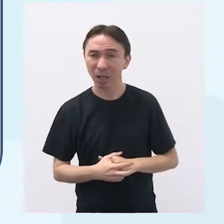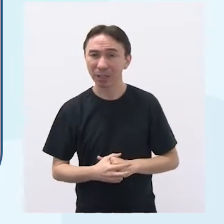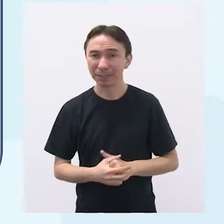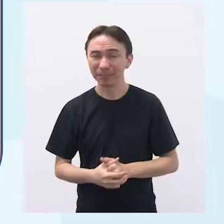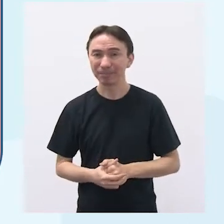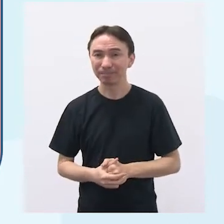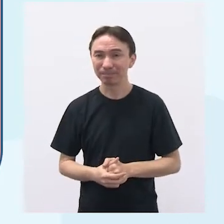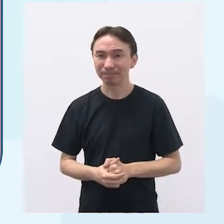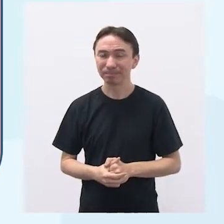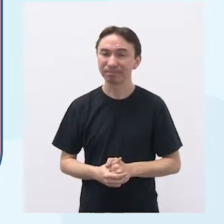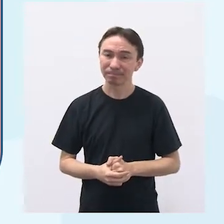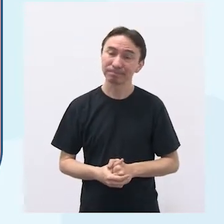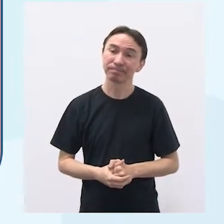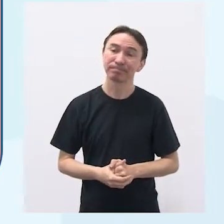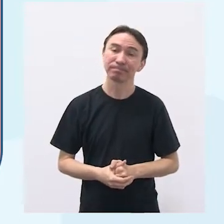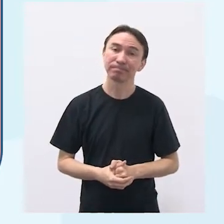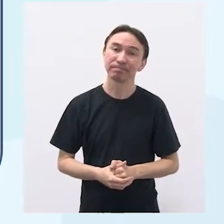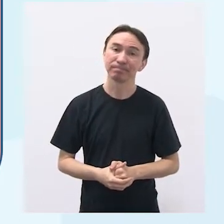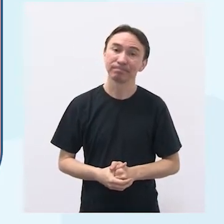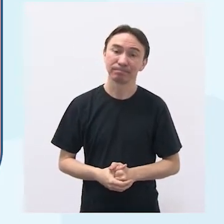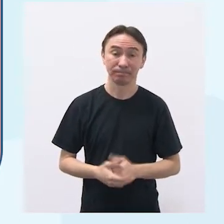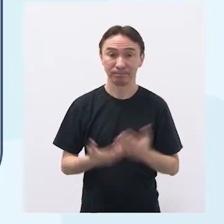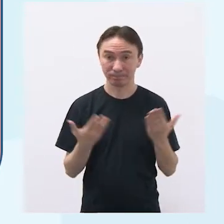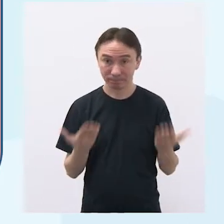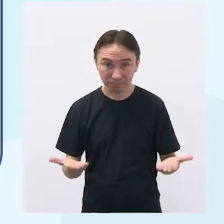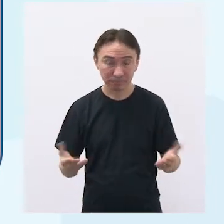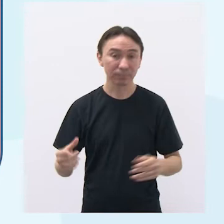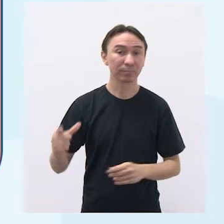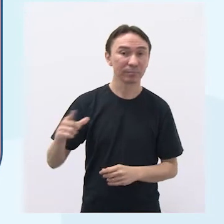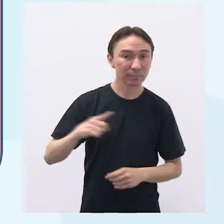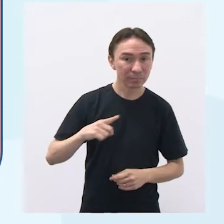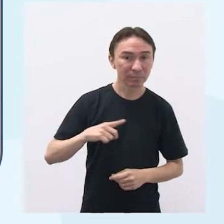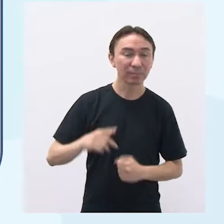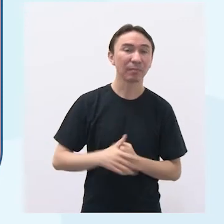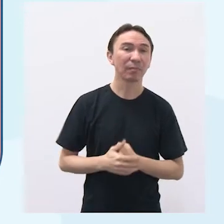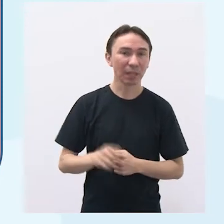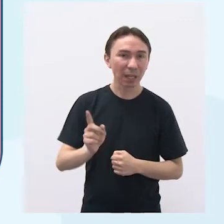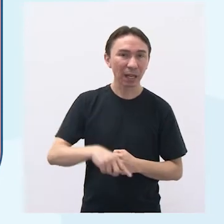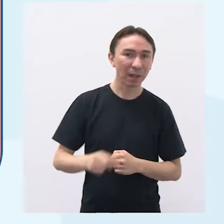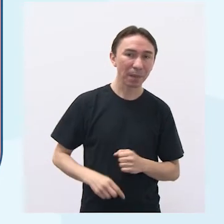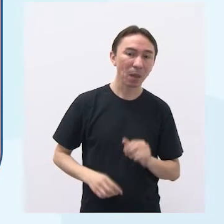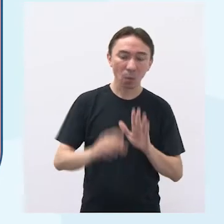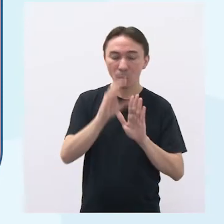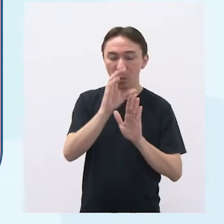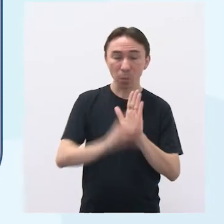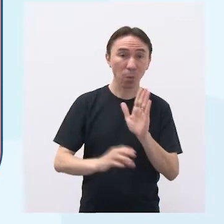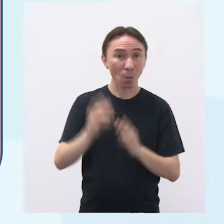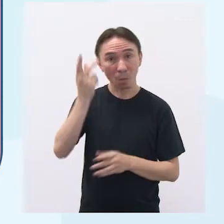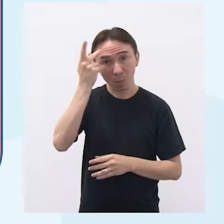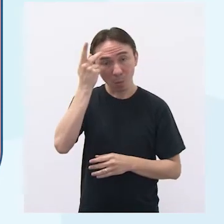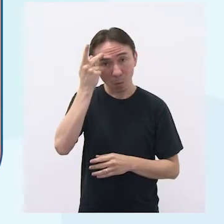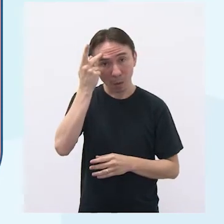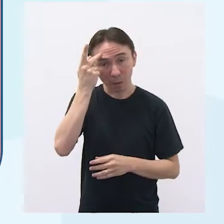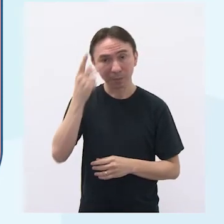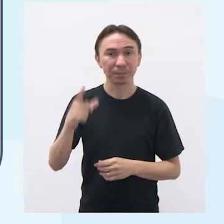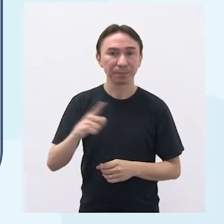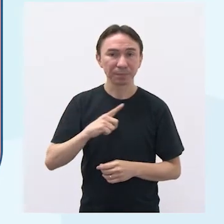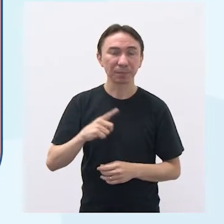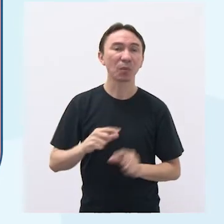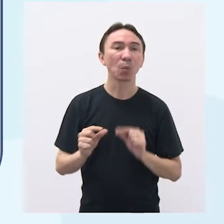Vamos lá. Bom, existe articulação aí do currículo paulista, tá? As